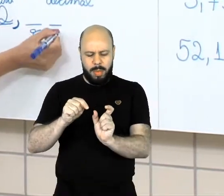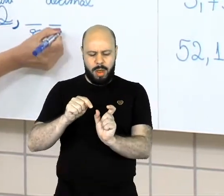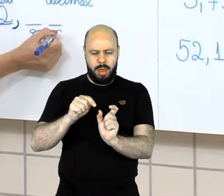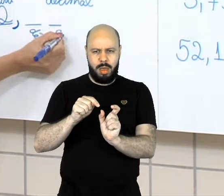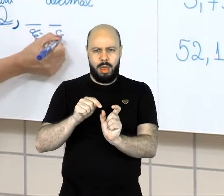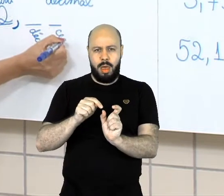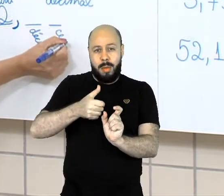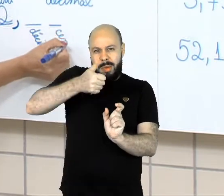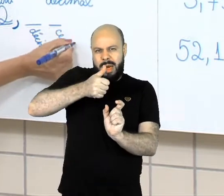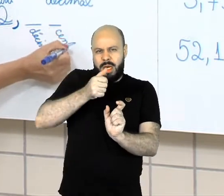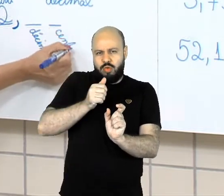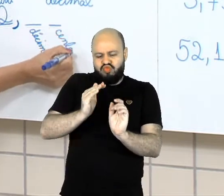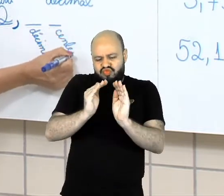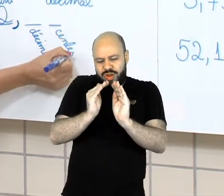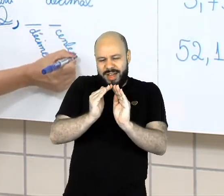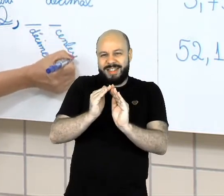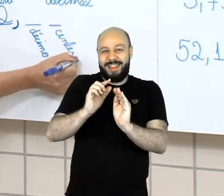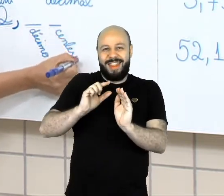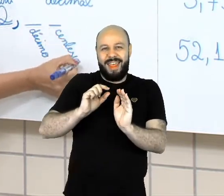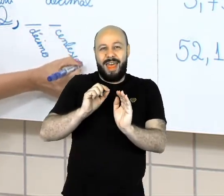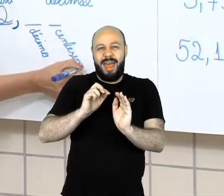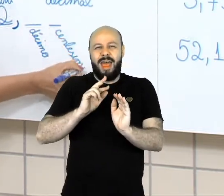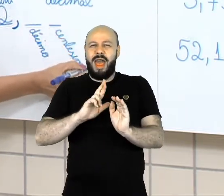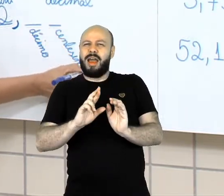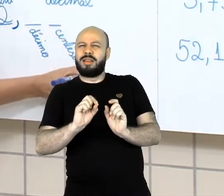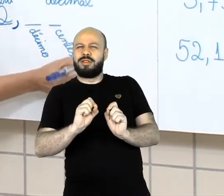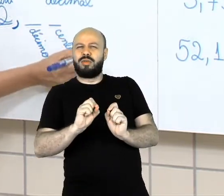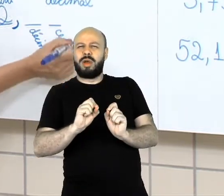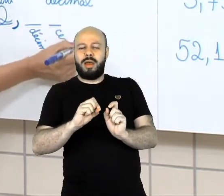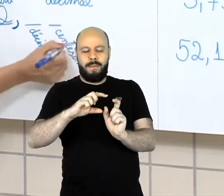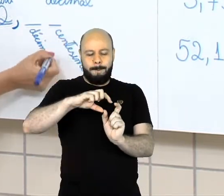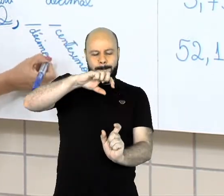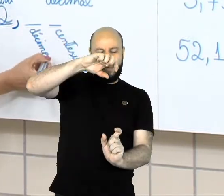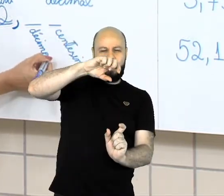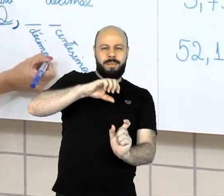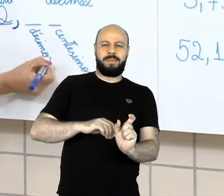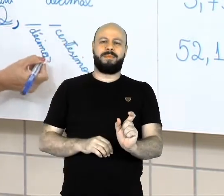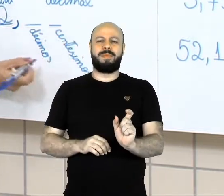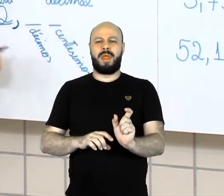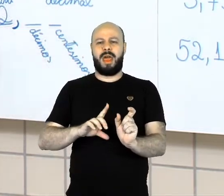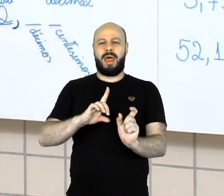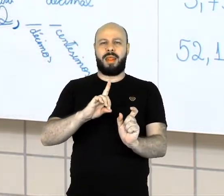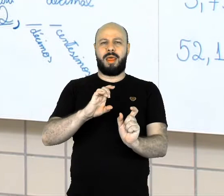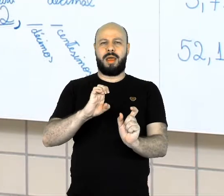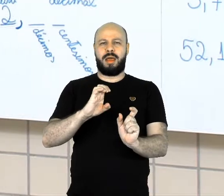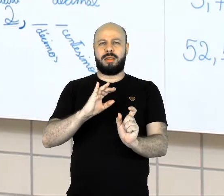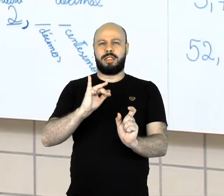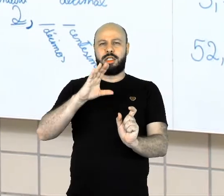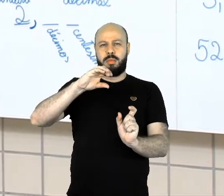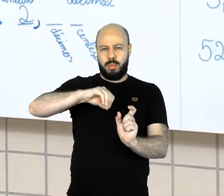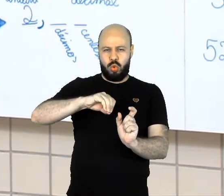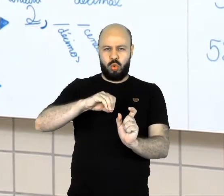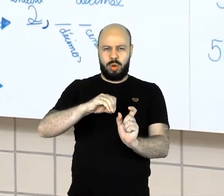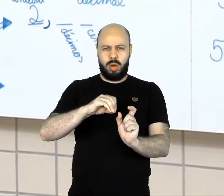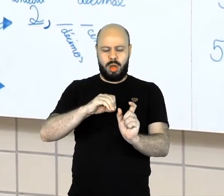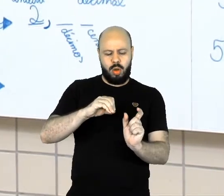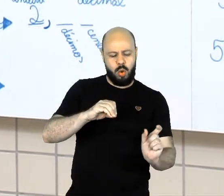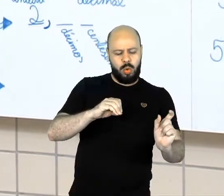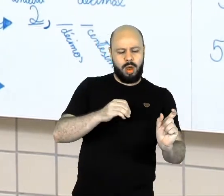os décimos e aqui os centésimos. Então aqui, ó, nós temos